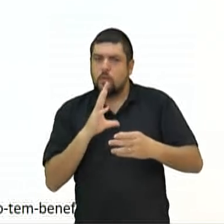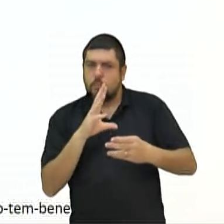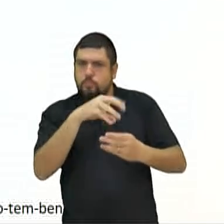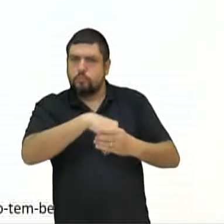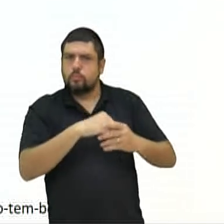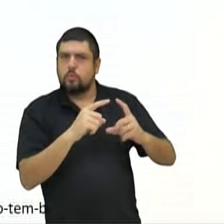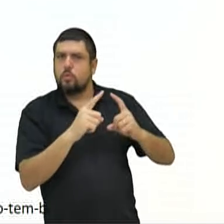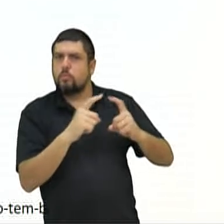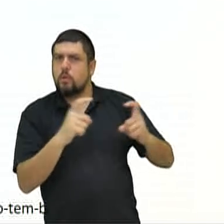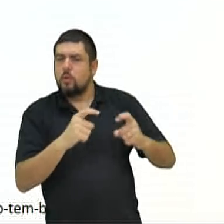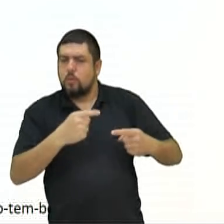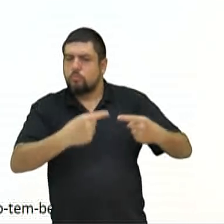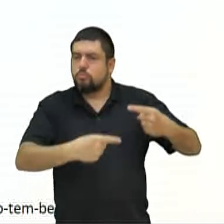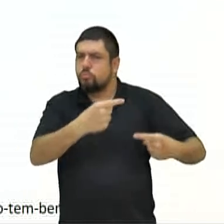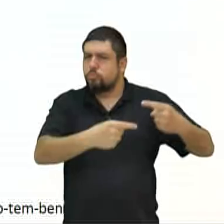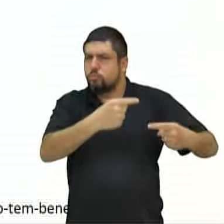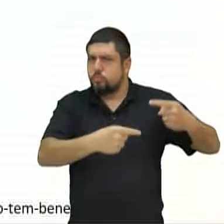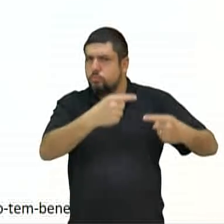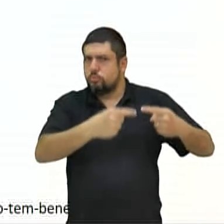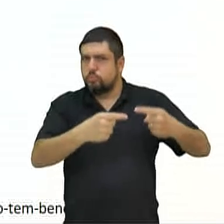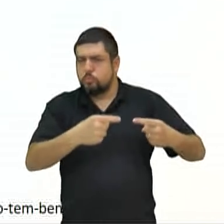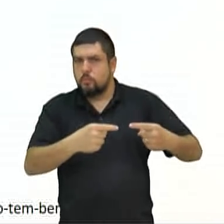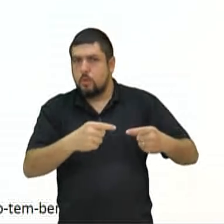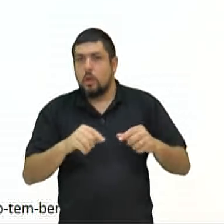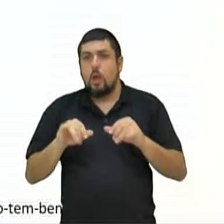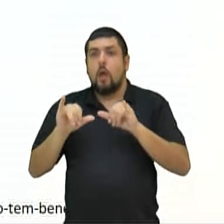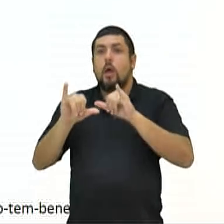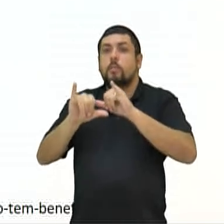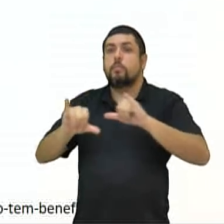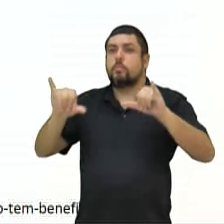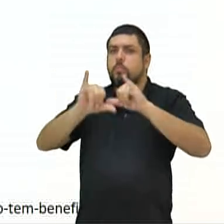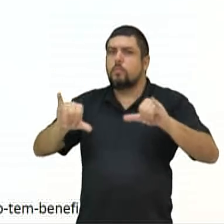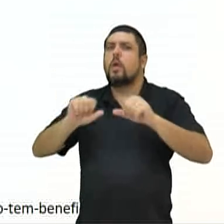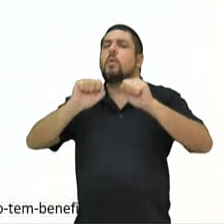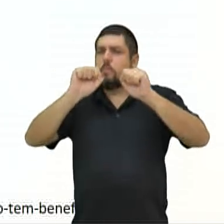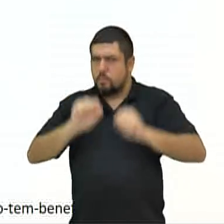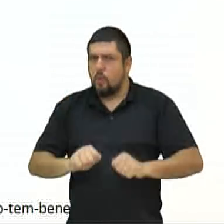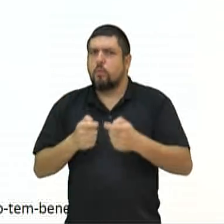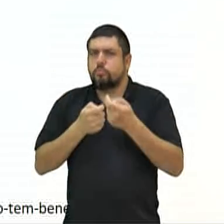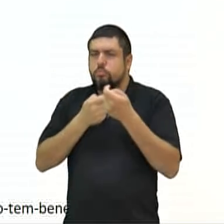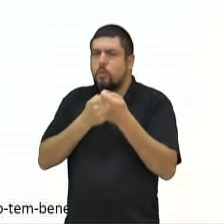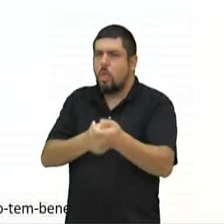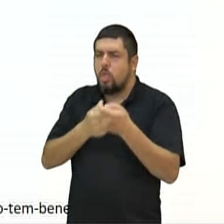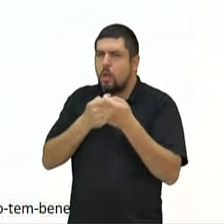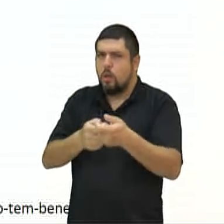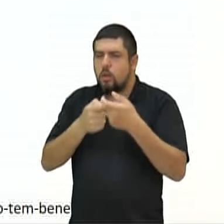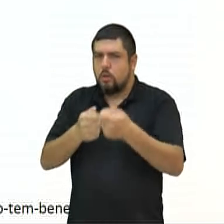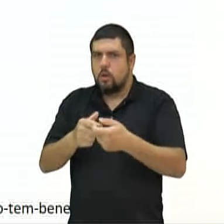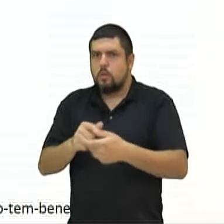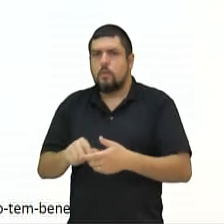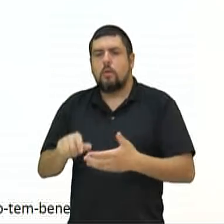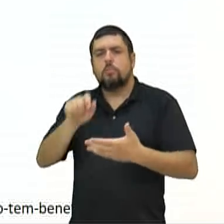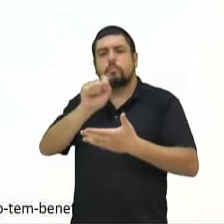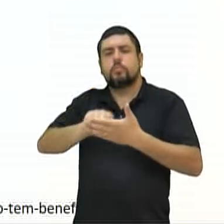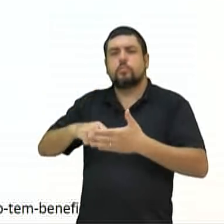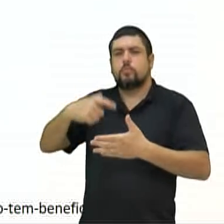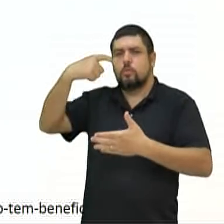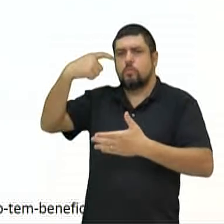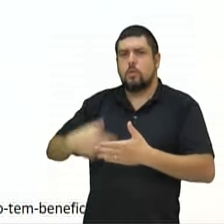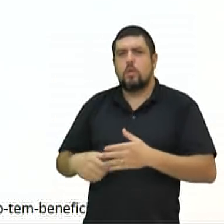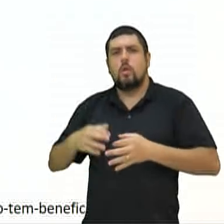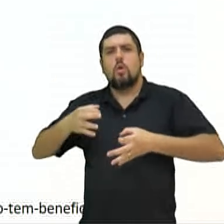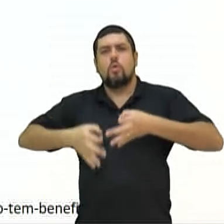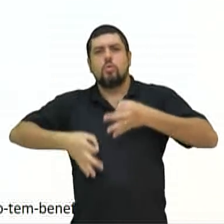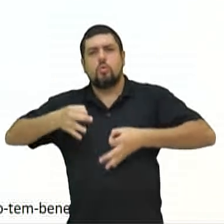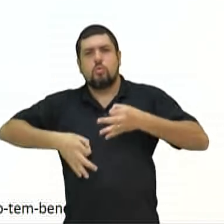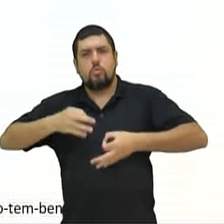científico, de modo que a publicidade pode ser considerada enganosa, escreveu Bedende, que é o juiz, em